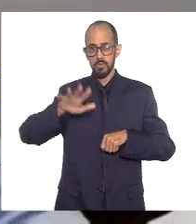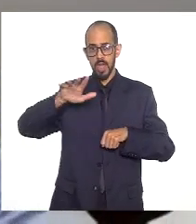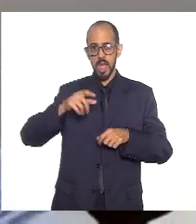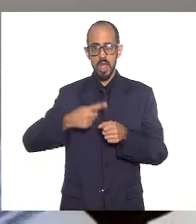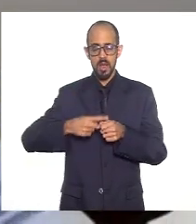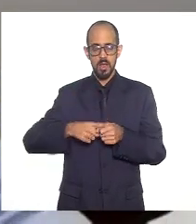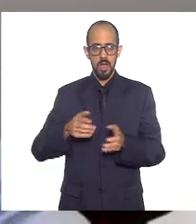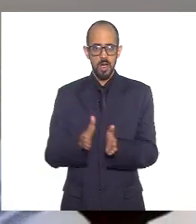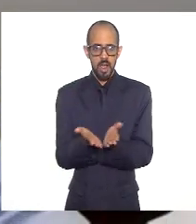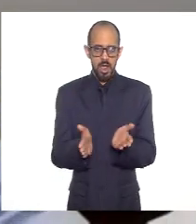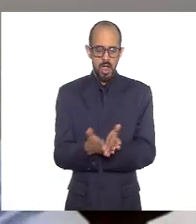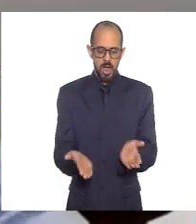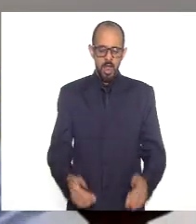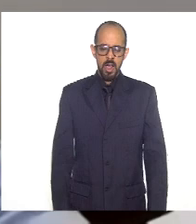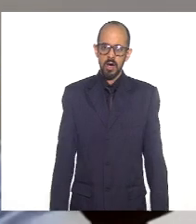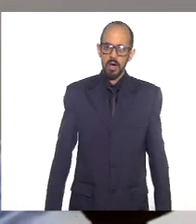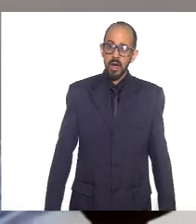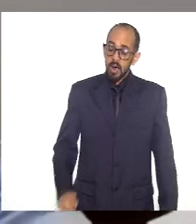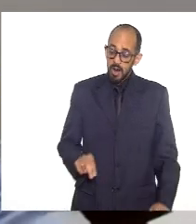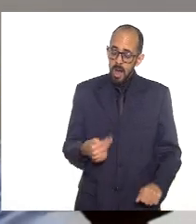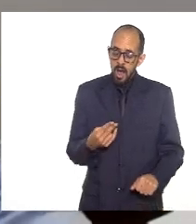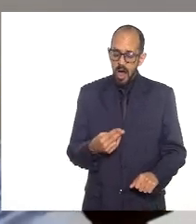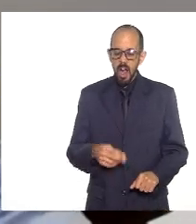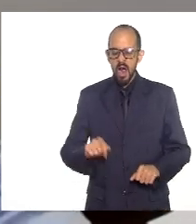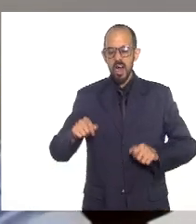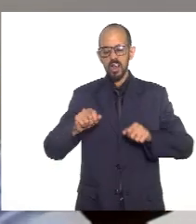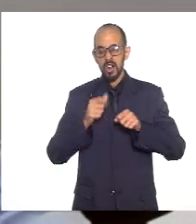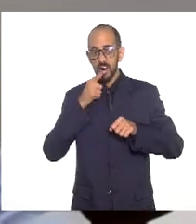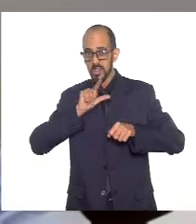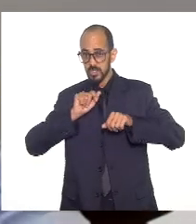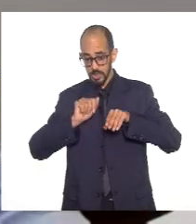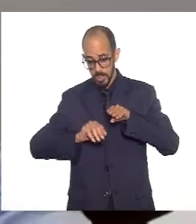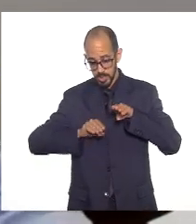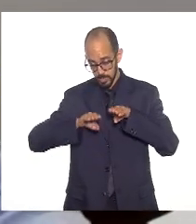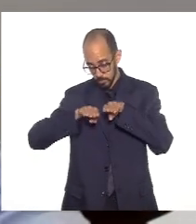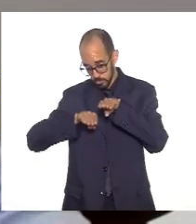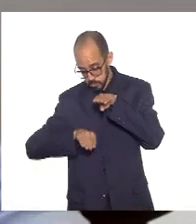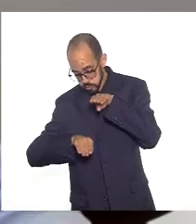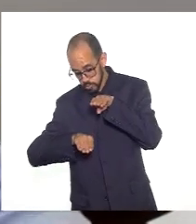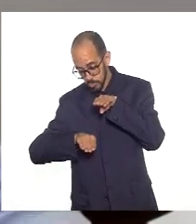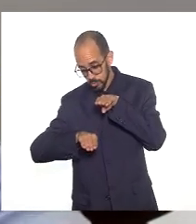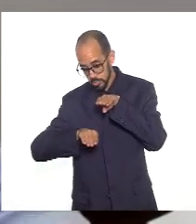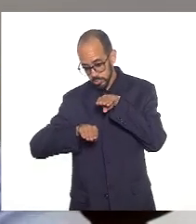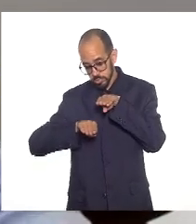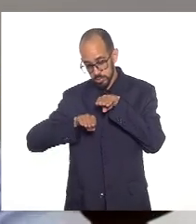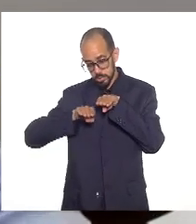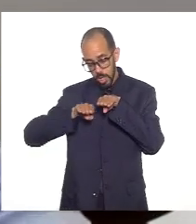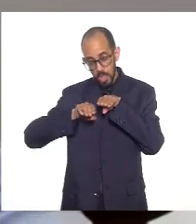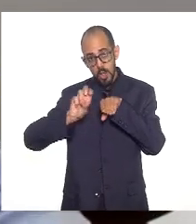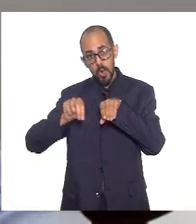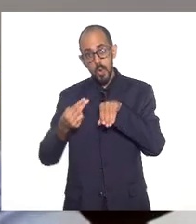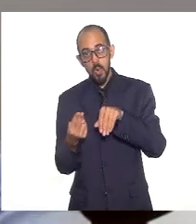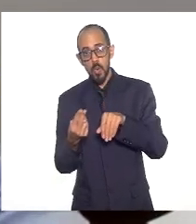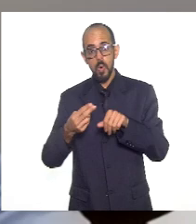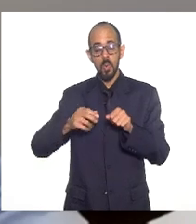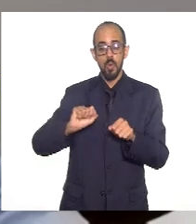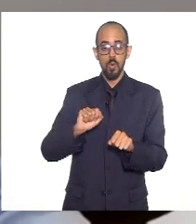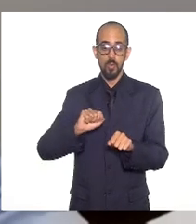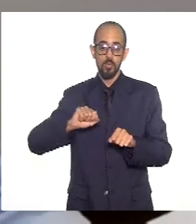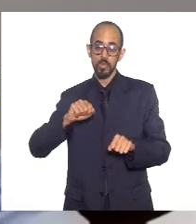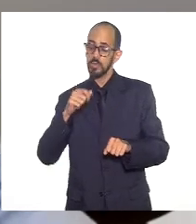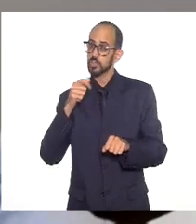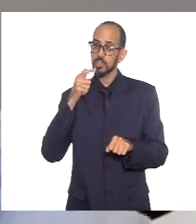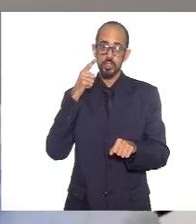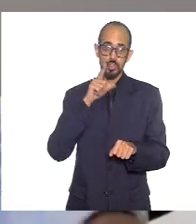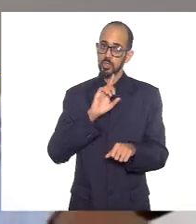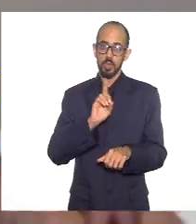isso, a gente não vai enfrentar a violência. Tem que combater a desigualdade, tem que combater a falta de oportunidades, tem que combater a falta de